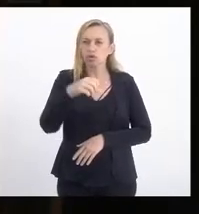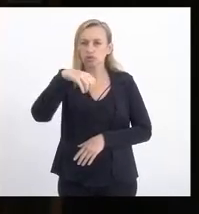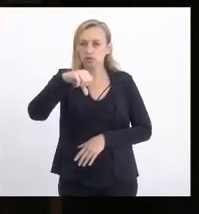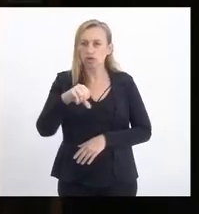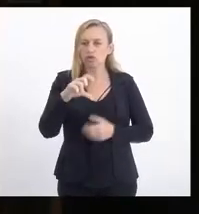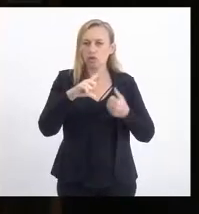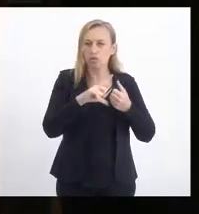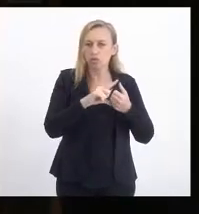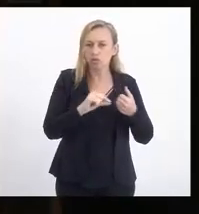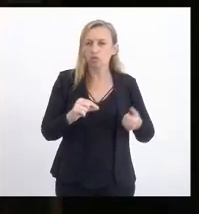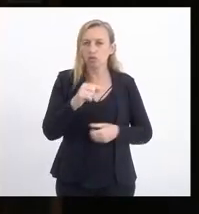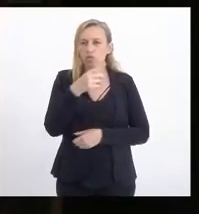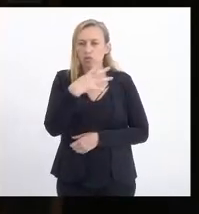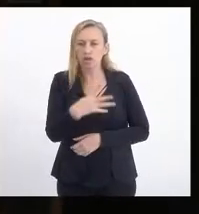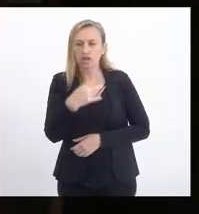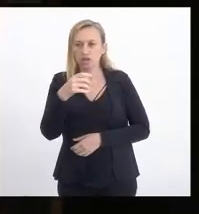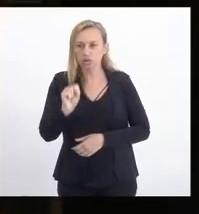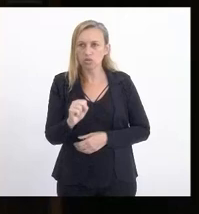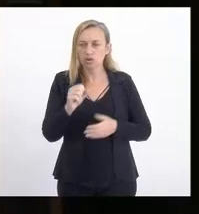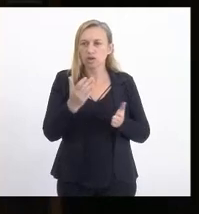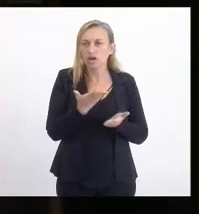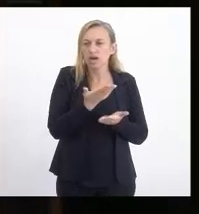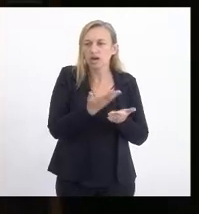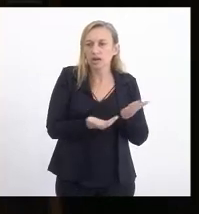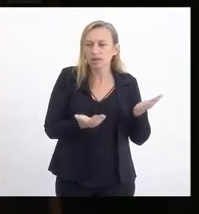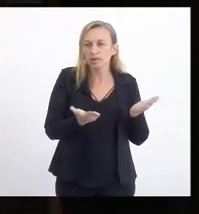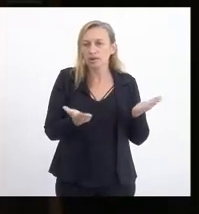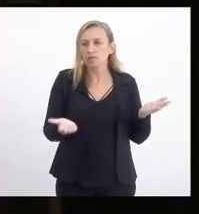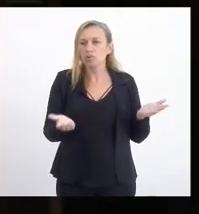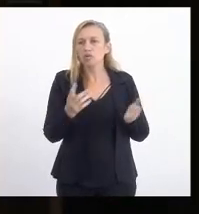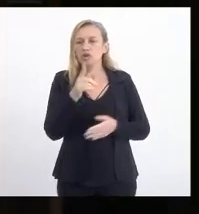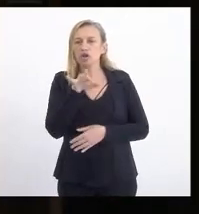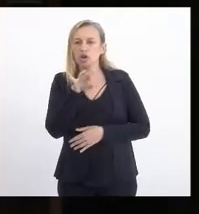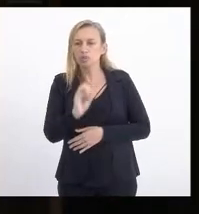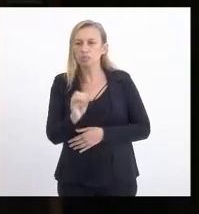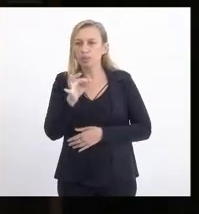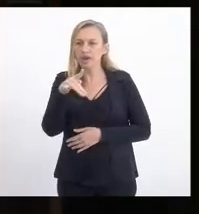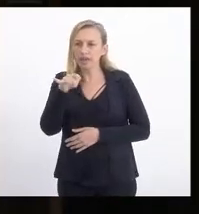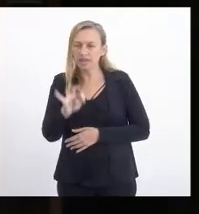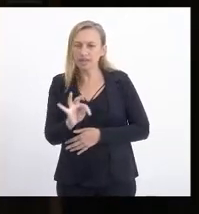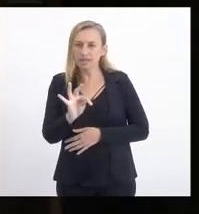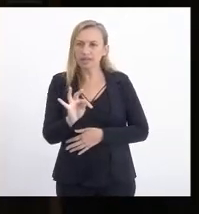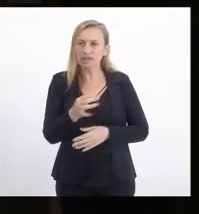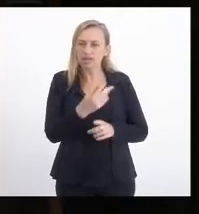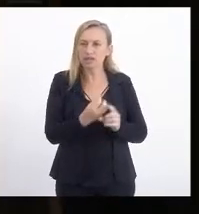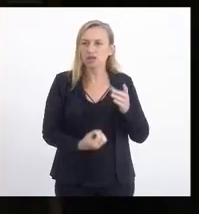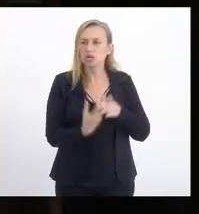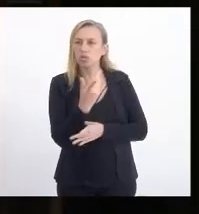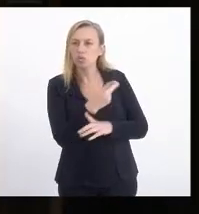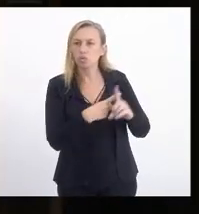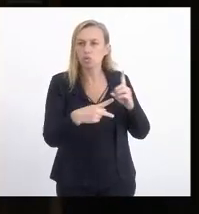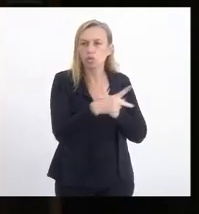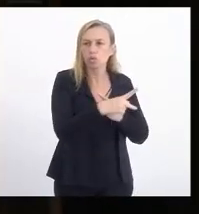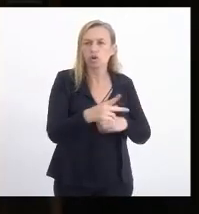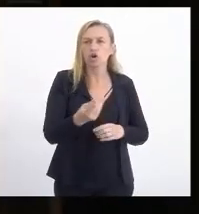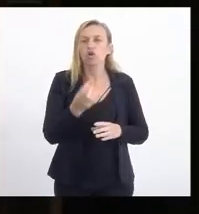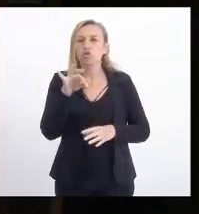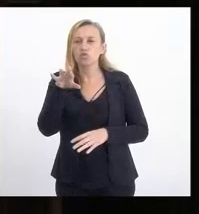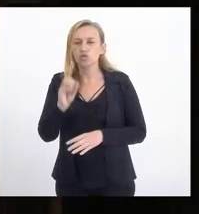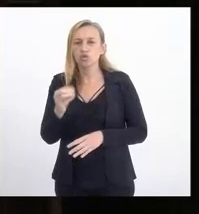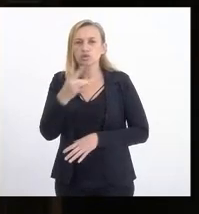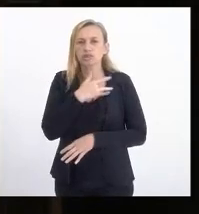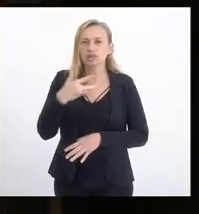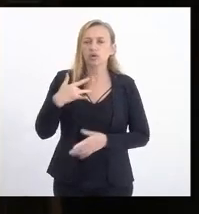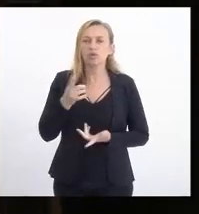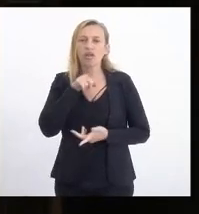artigo 48 389 a lei que acabou com ele perde que o rio previdência e falava lá sobre a contribuição do fundo de saúde né